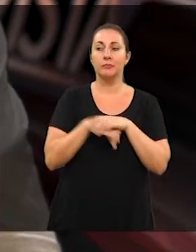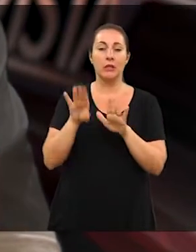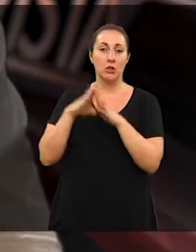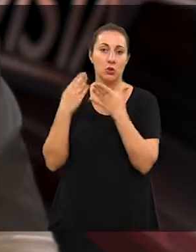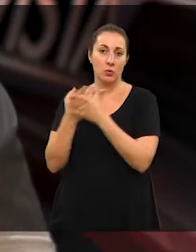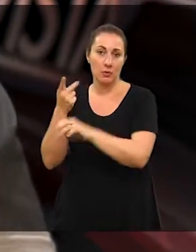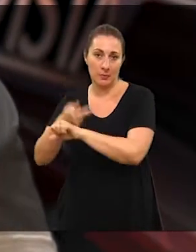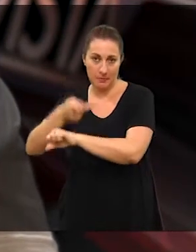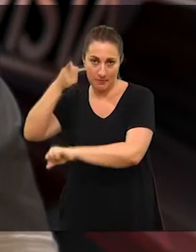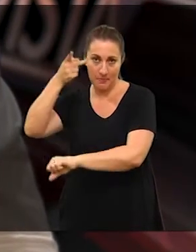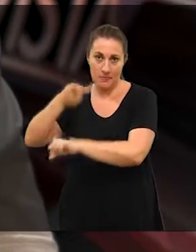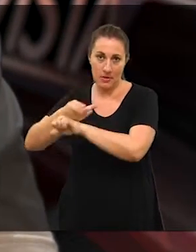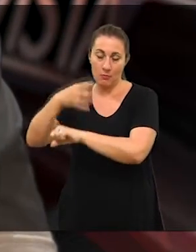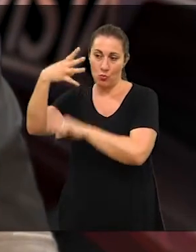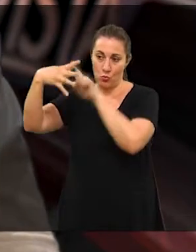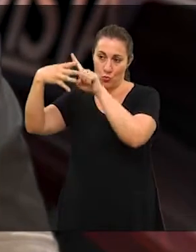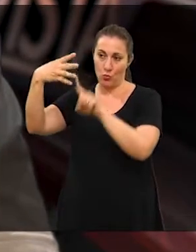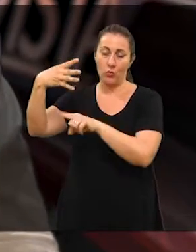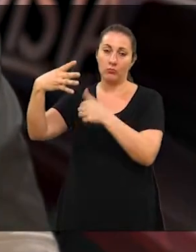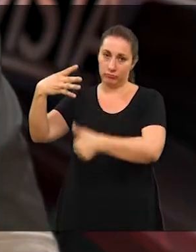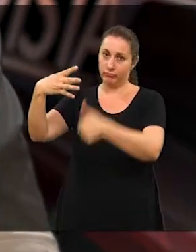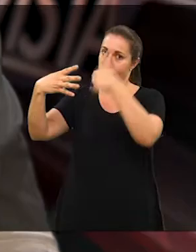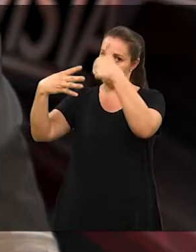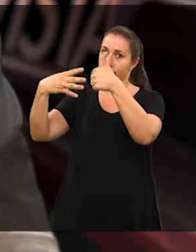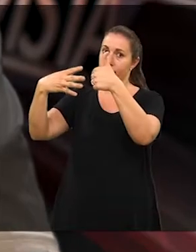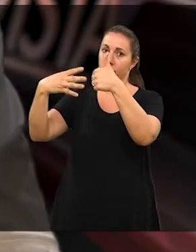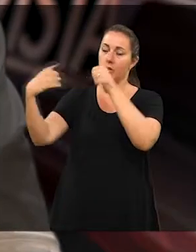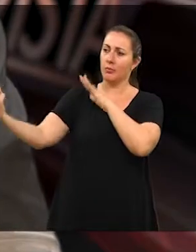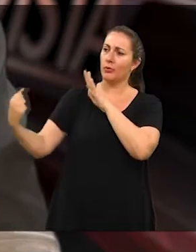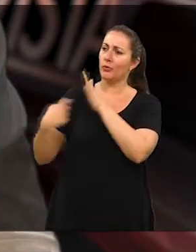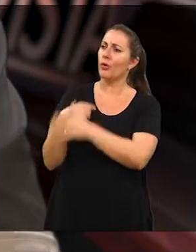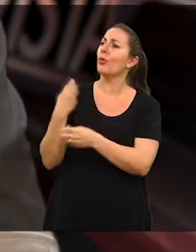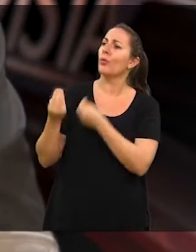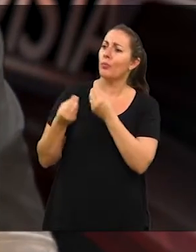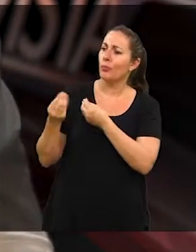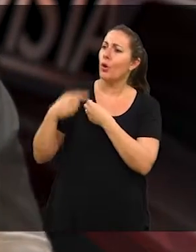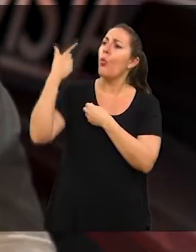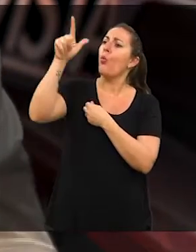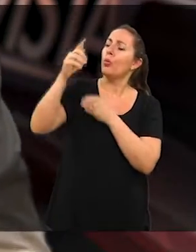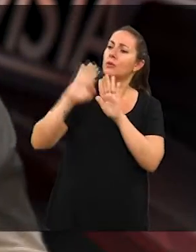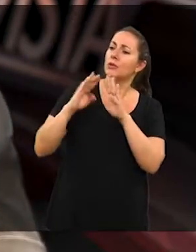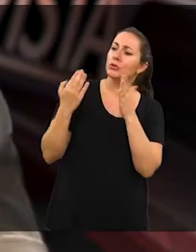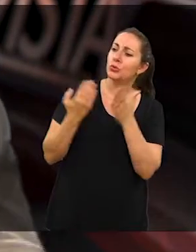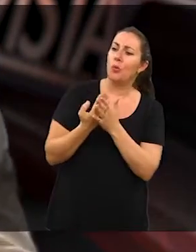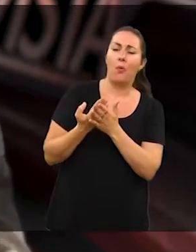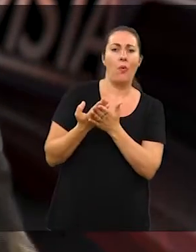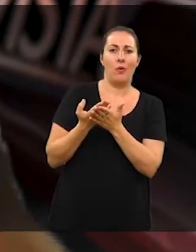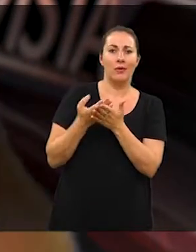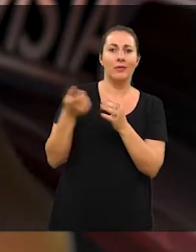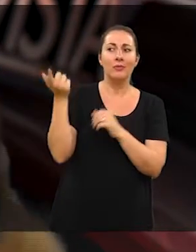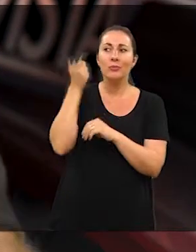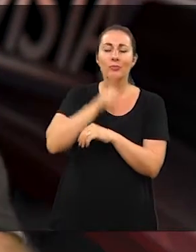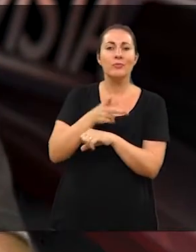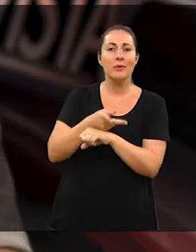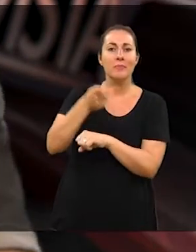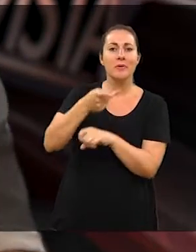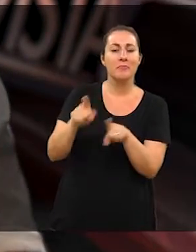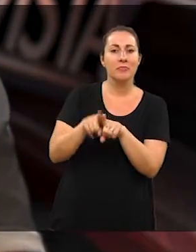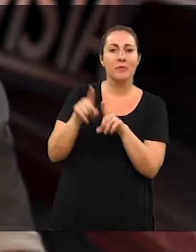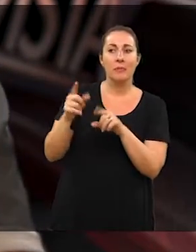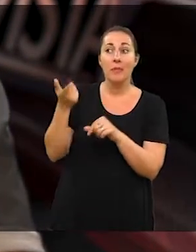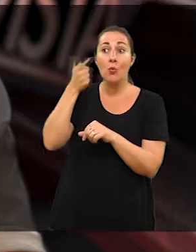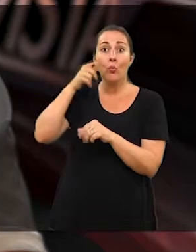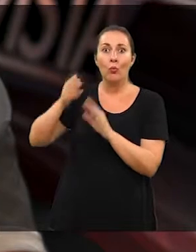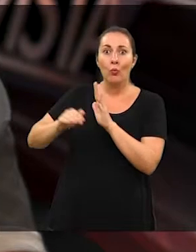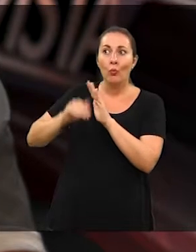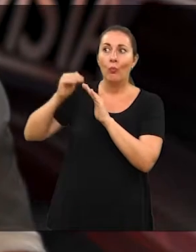as escolas que vão ser premiadas vão ter as quatro melhores. E aí foi nos questionado o que, que nós vamos fazer para que as outras escolas também venham para esse